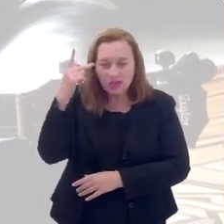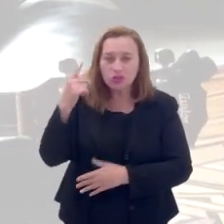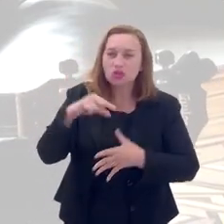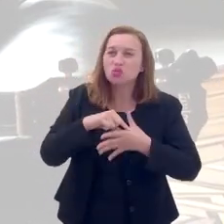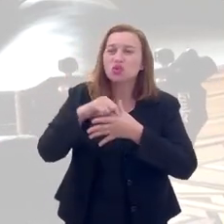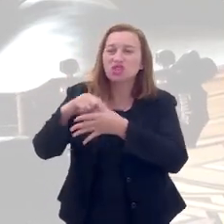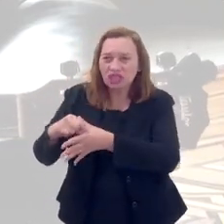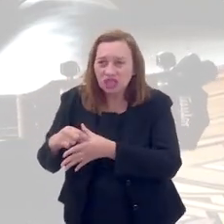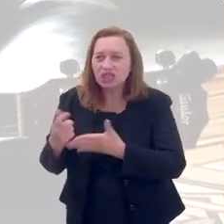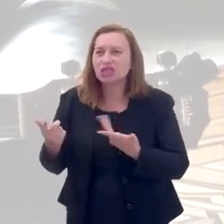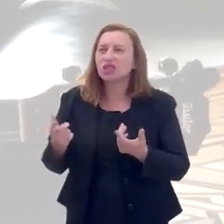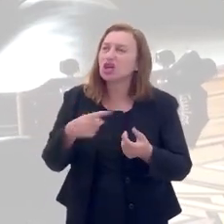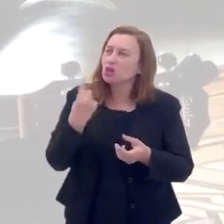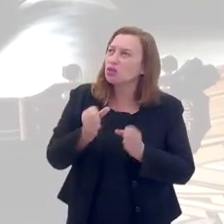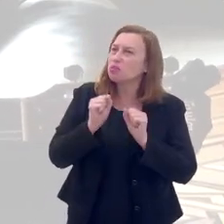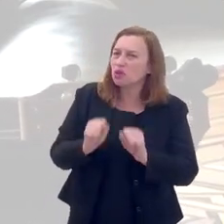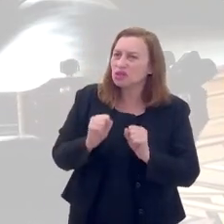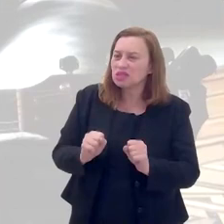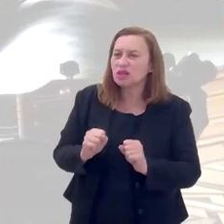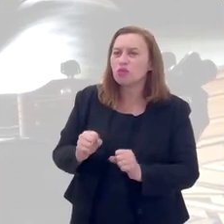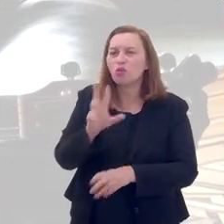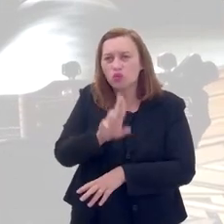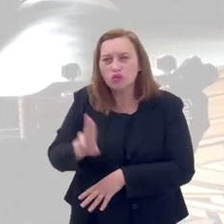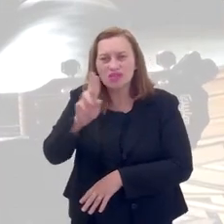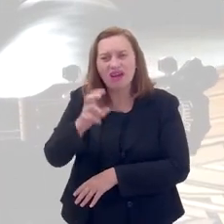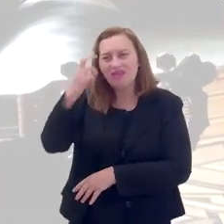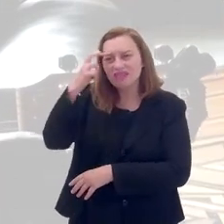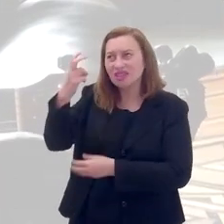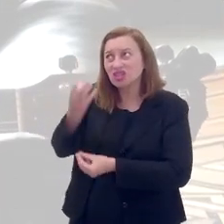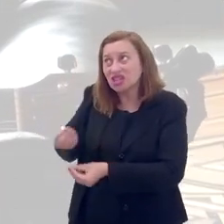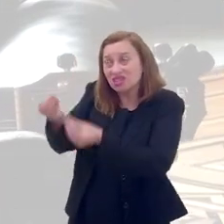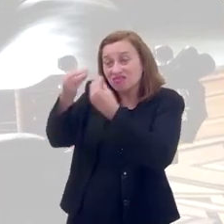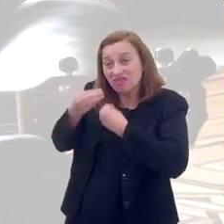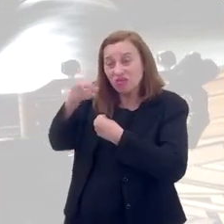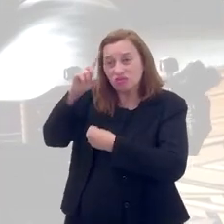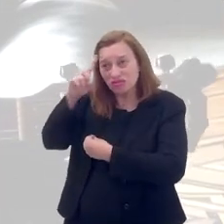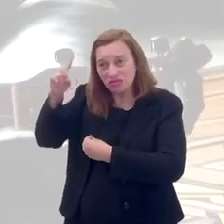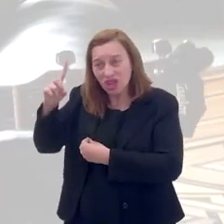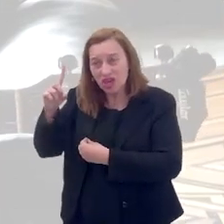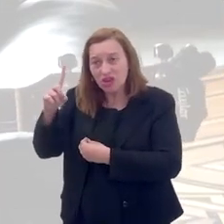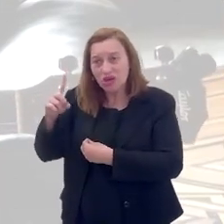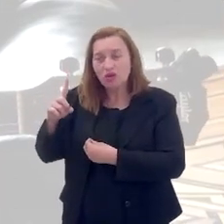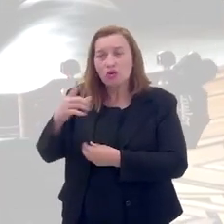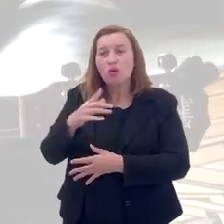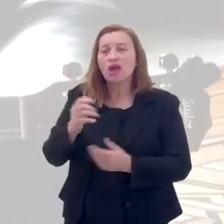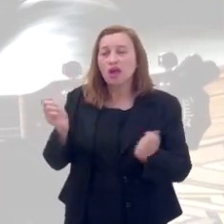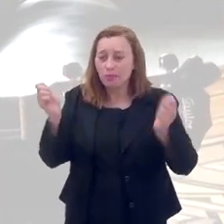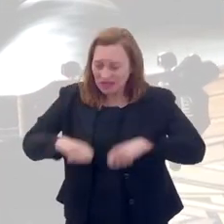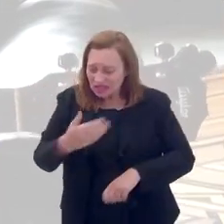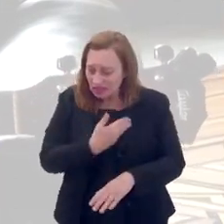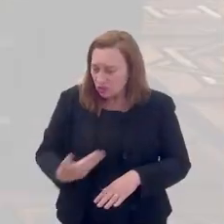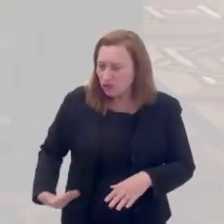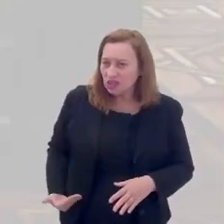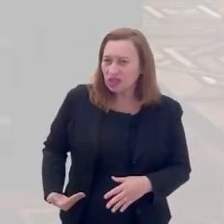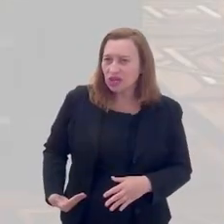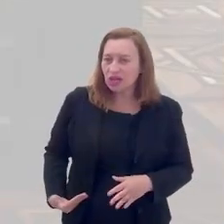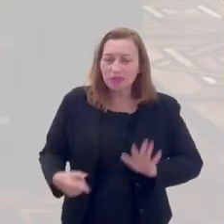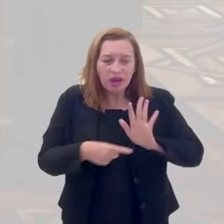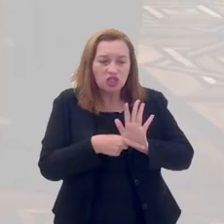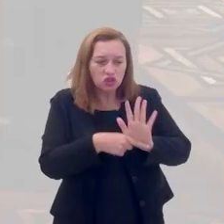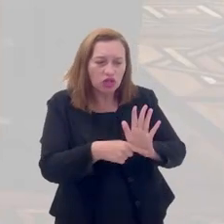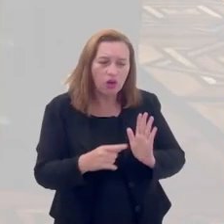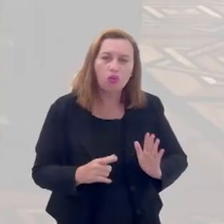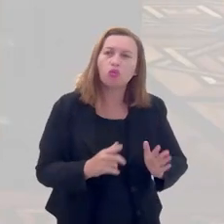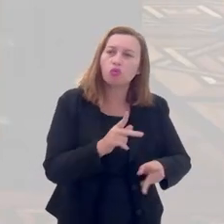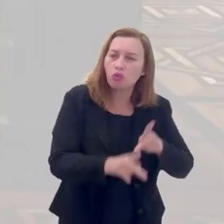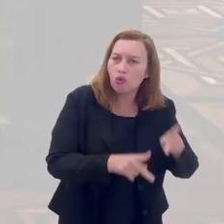grandes líderes para que nós possamos usar a nossa inteligência aquilo que foi nos dado por Deus a capacidade de governar em favor daquele que é menos